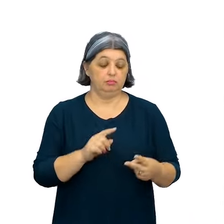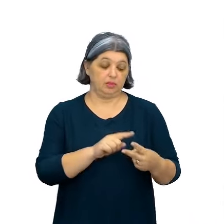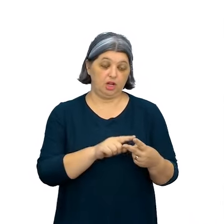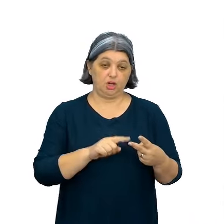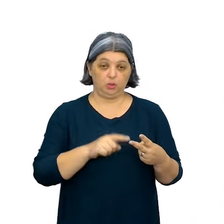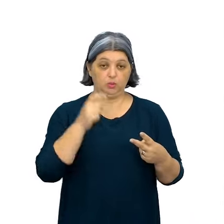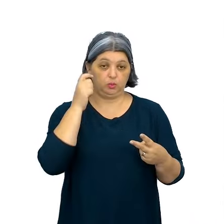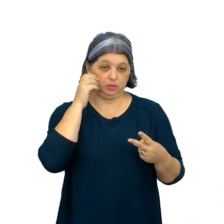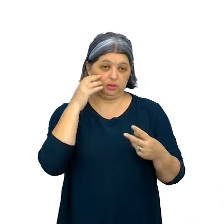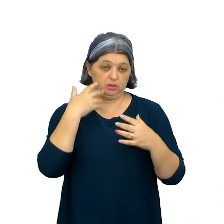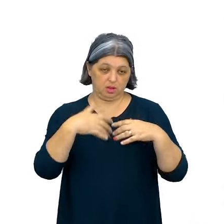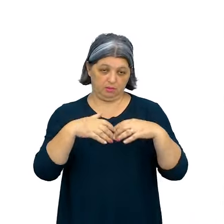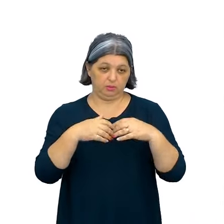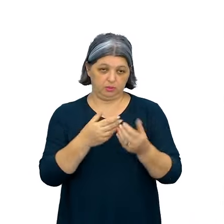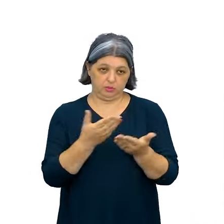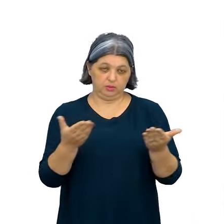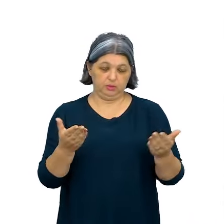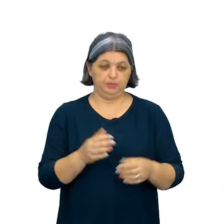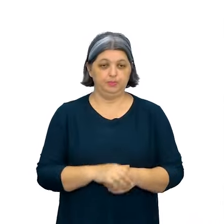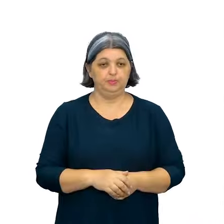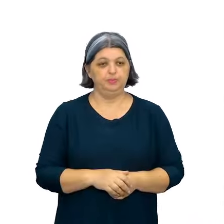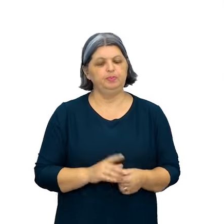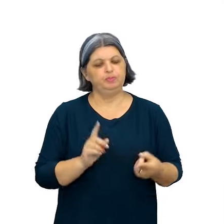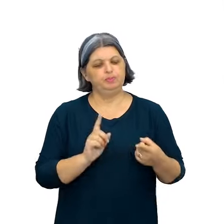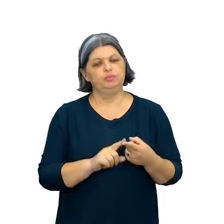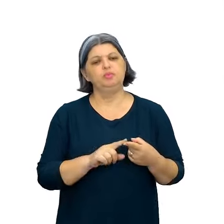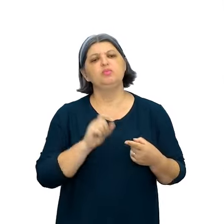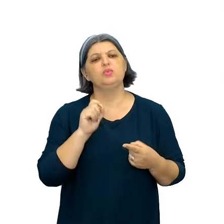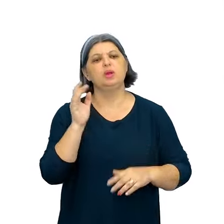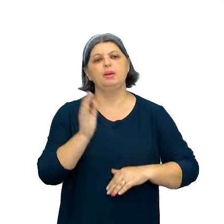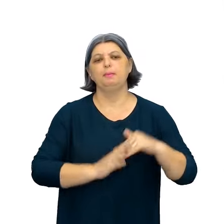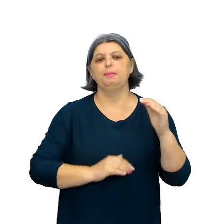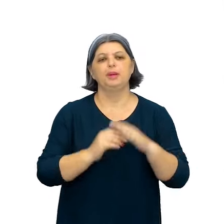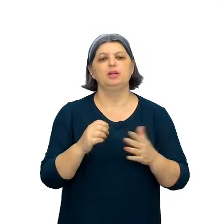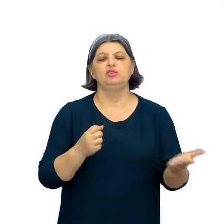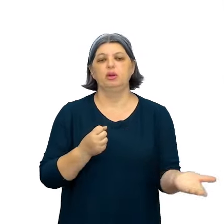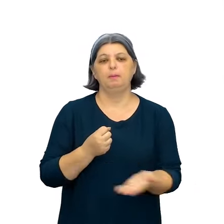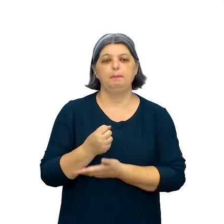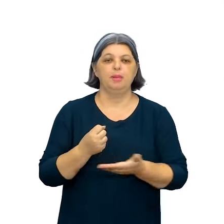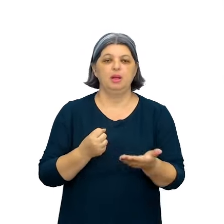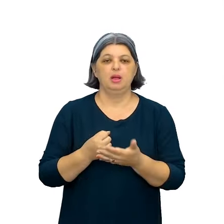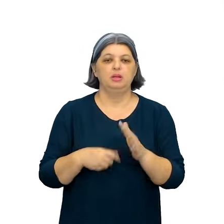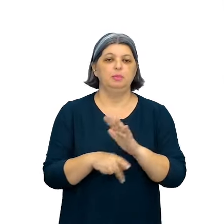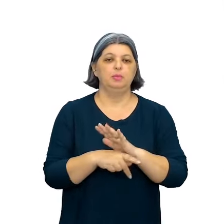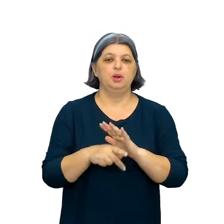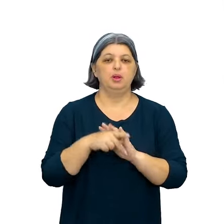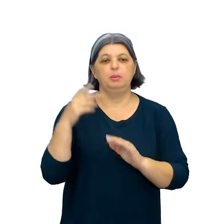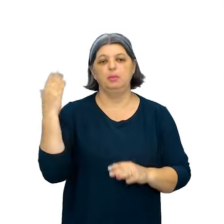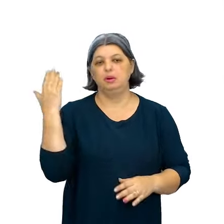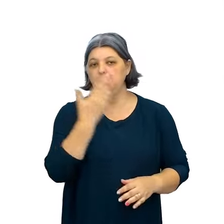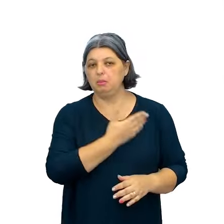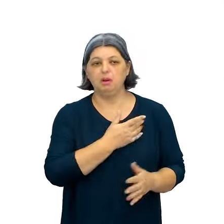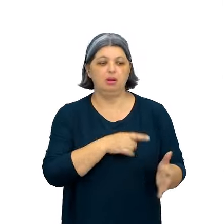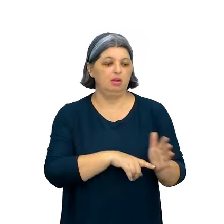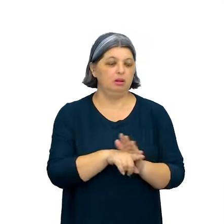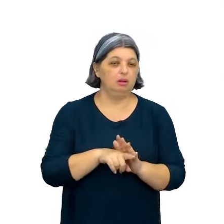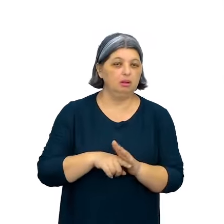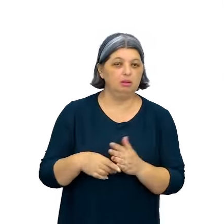para a gente fazer. Tá? Primeira, o que são práticas baseadas em evidências? E de que maneira essas práticas